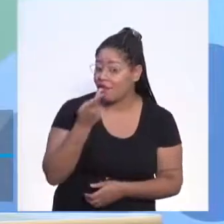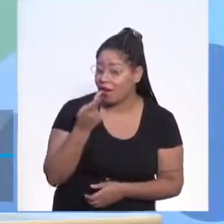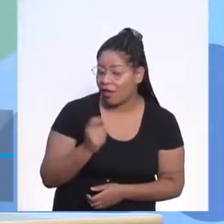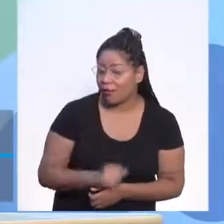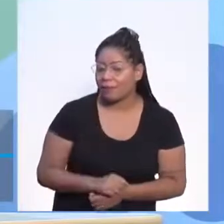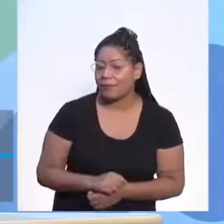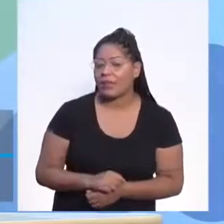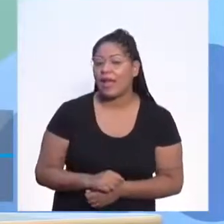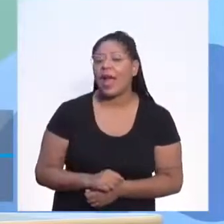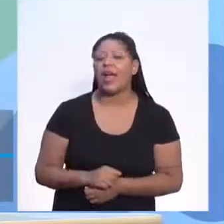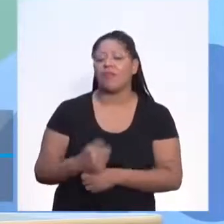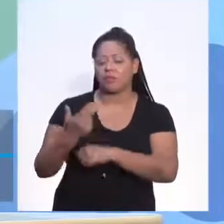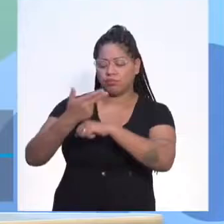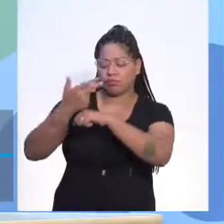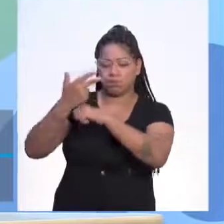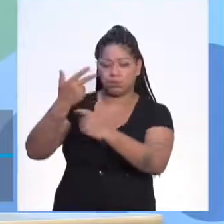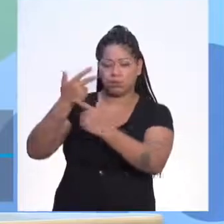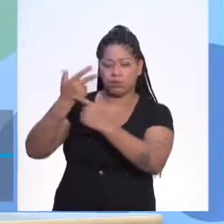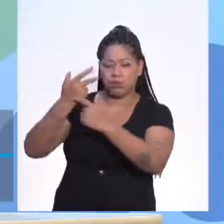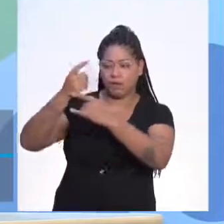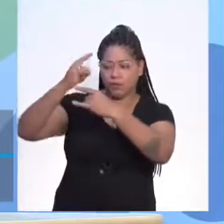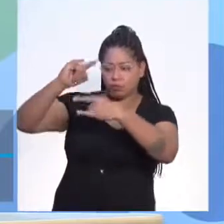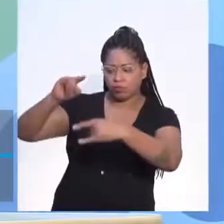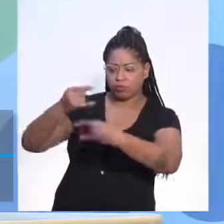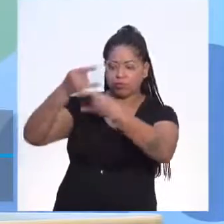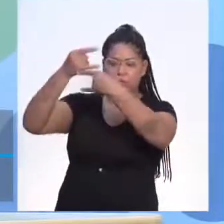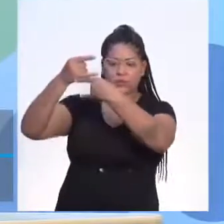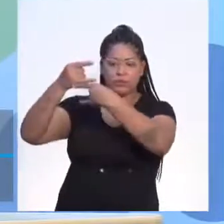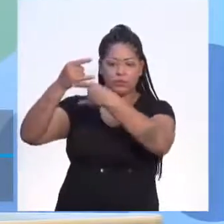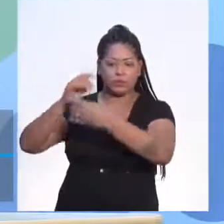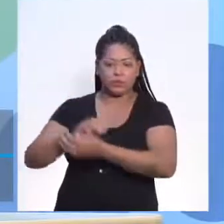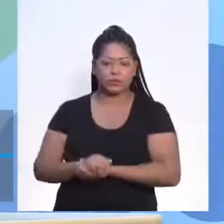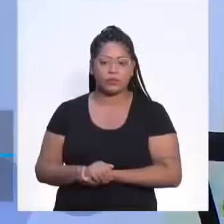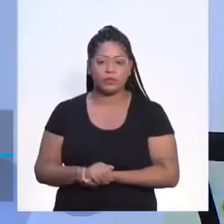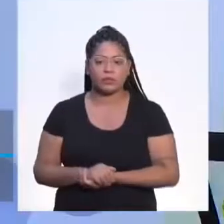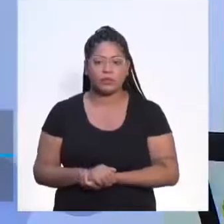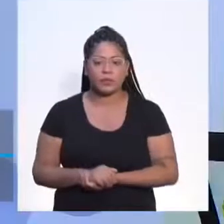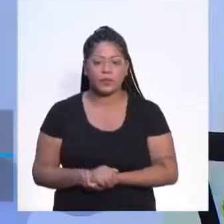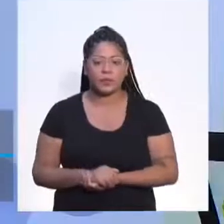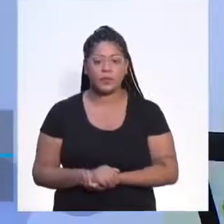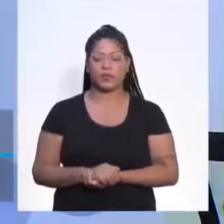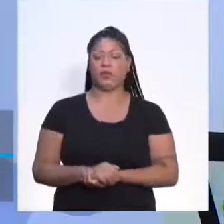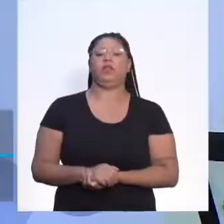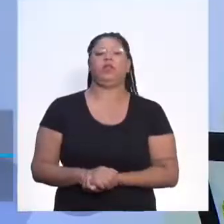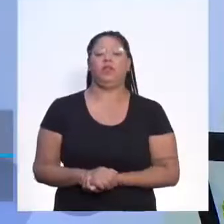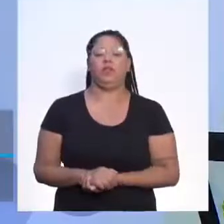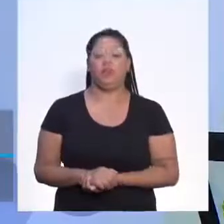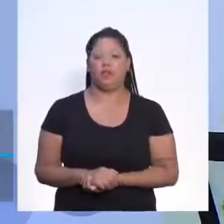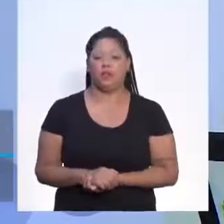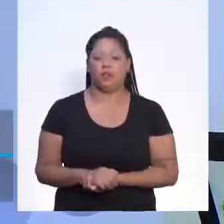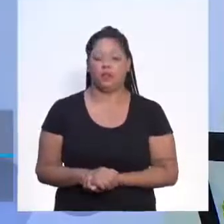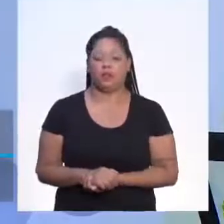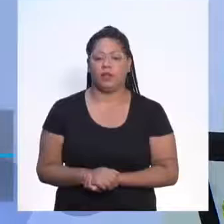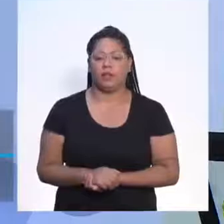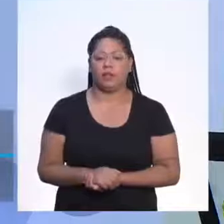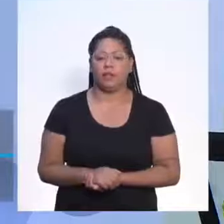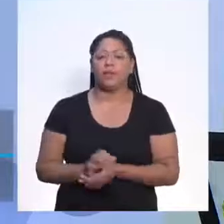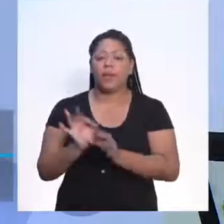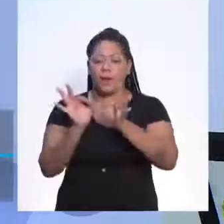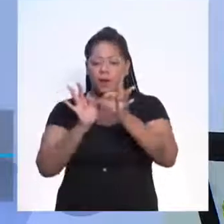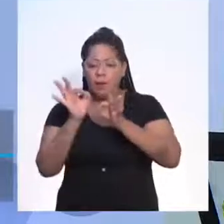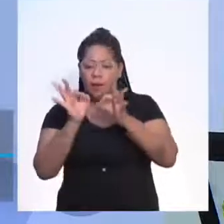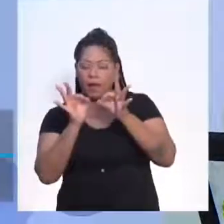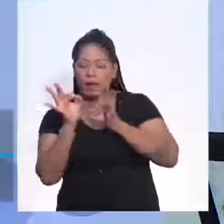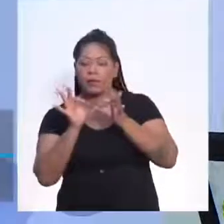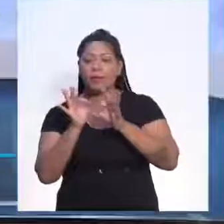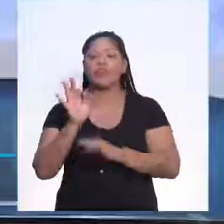e começar a transmissão. Aí você conversa conosco. Certo. Então, a equipe aqui está se organizando Nossa. para chamar mais